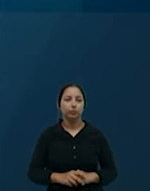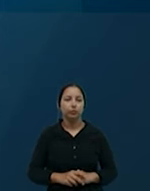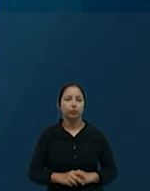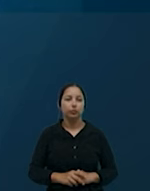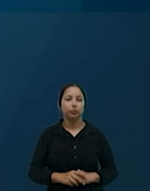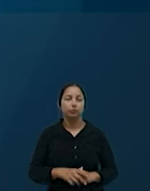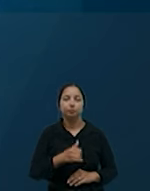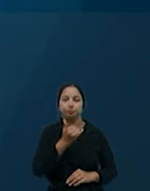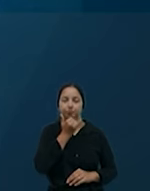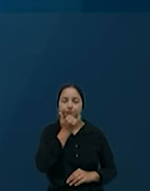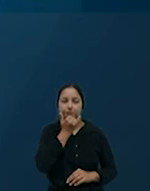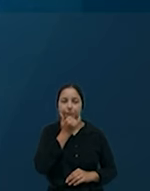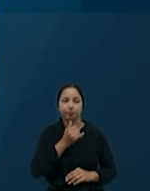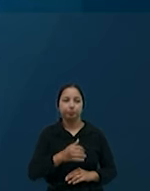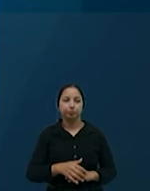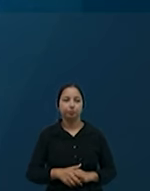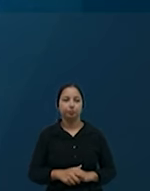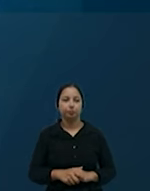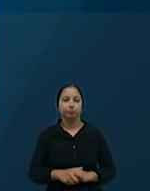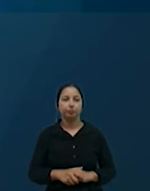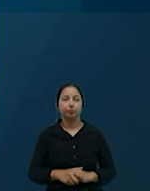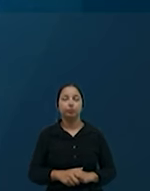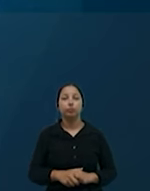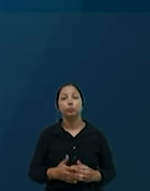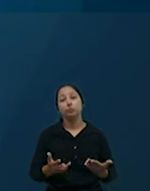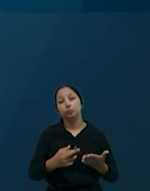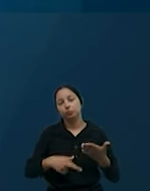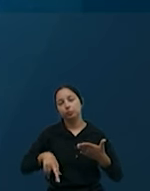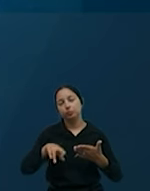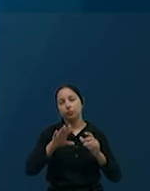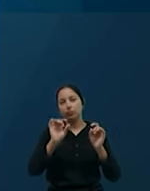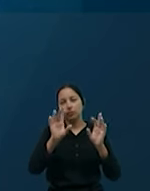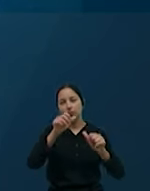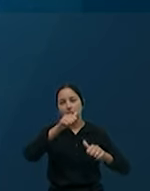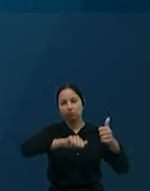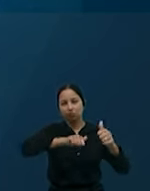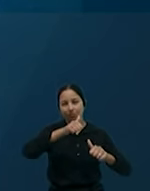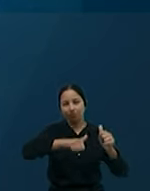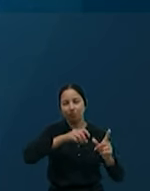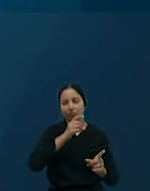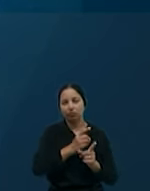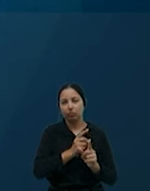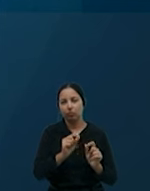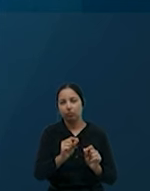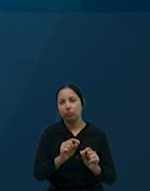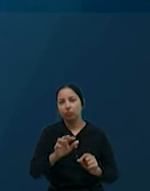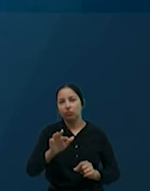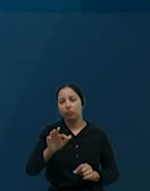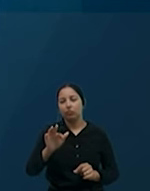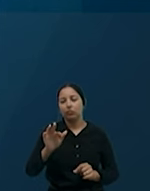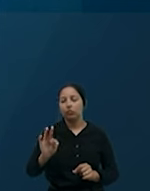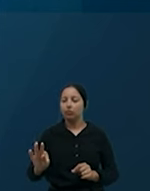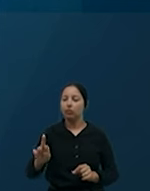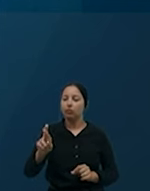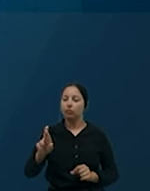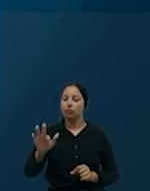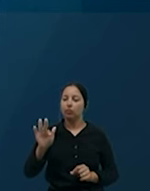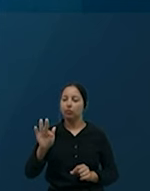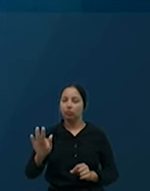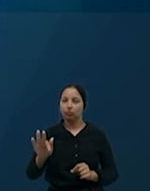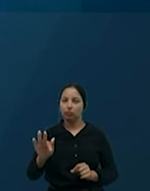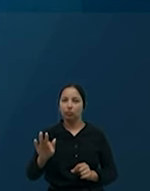Desculpe. Na análise do recurso especial, verifica-se que o TRF da 5ª Região negou provimento ao recurso de